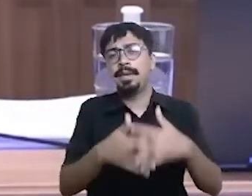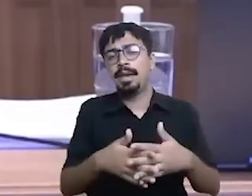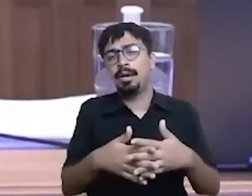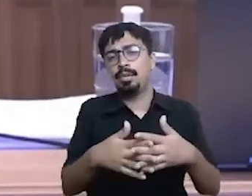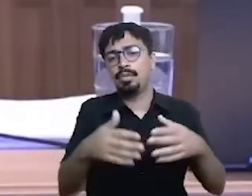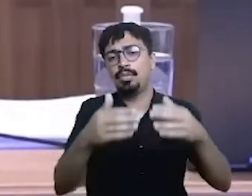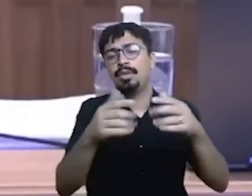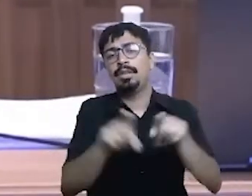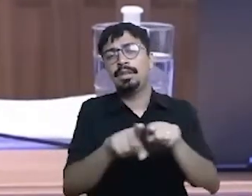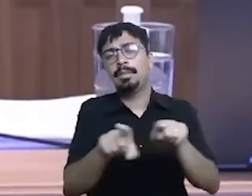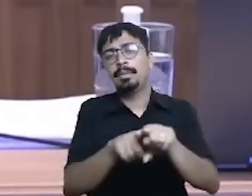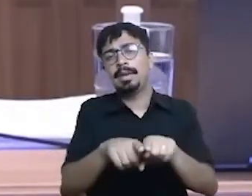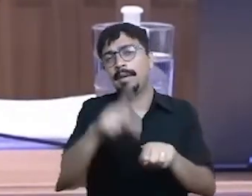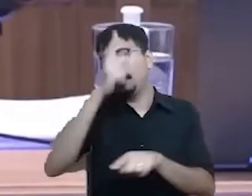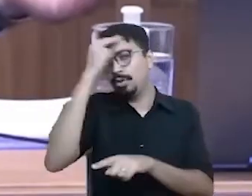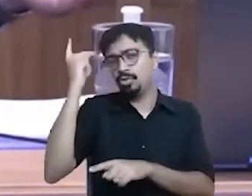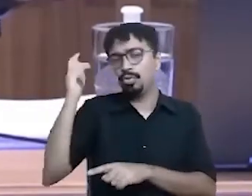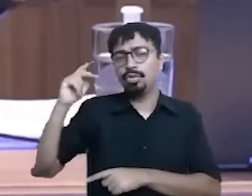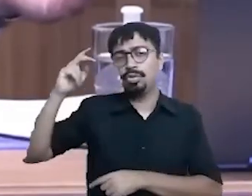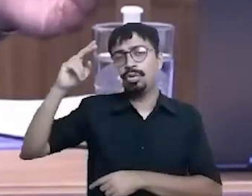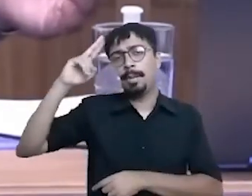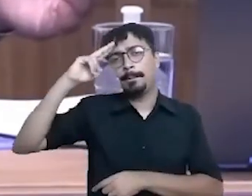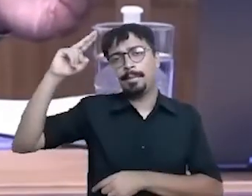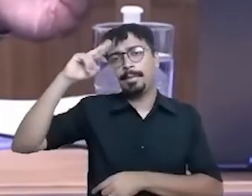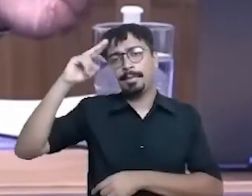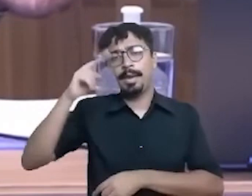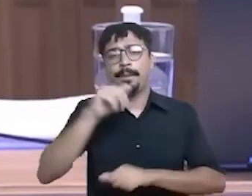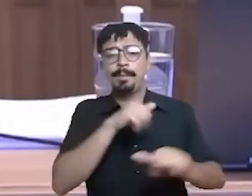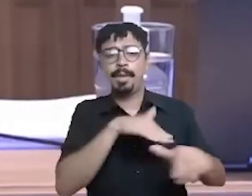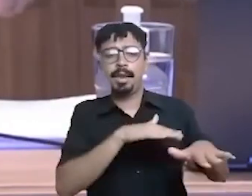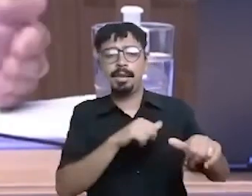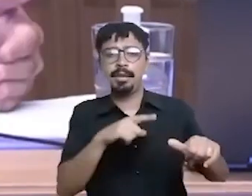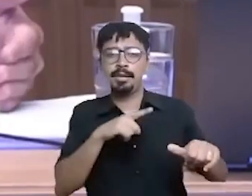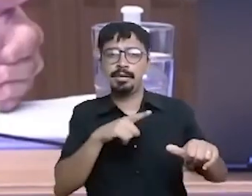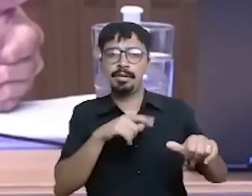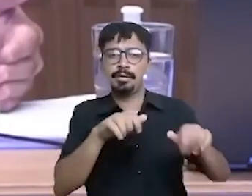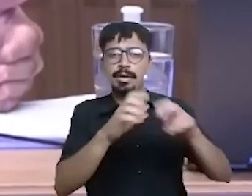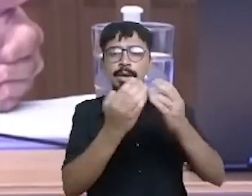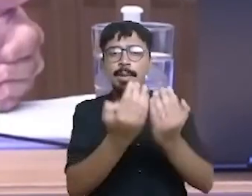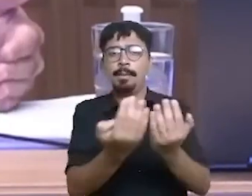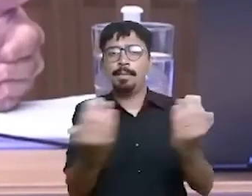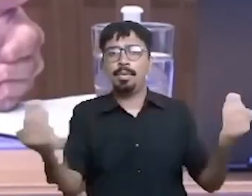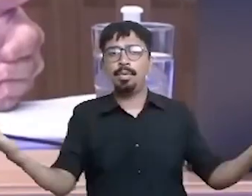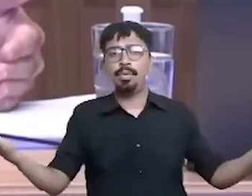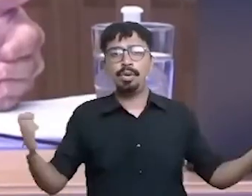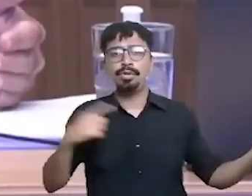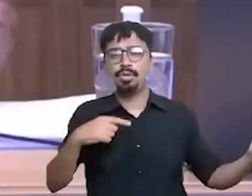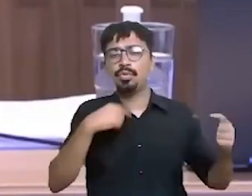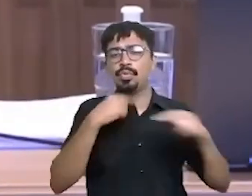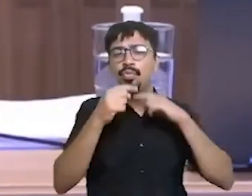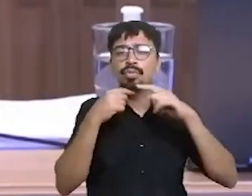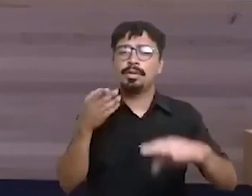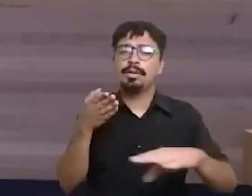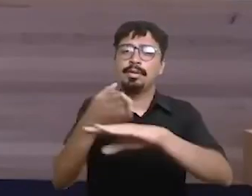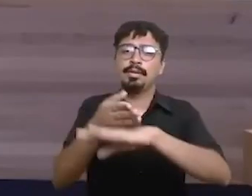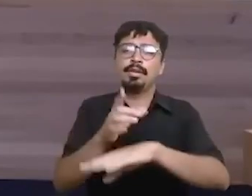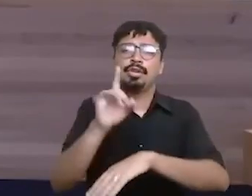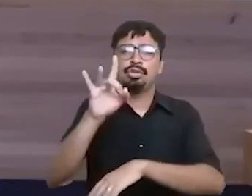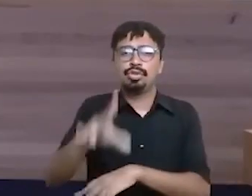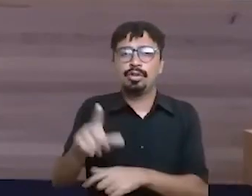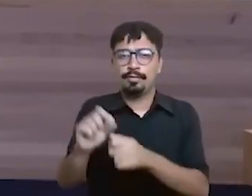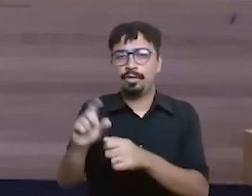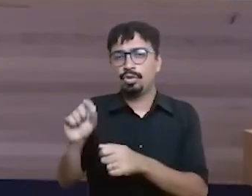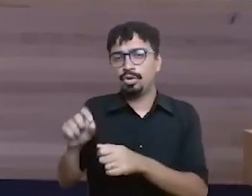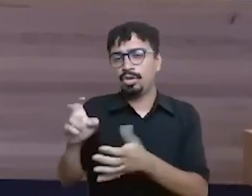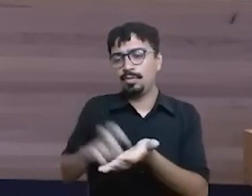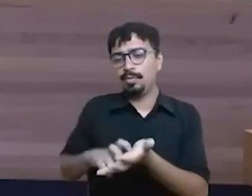a essa reunião mas só foi executada a ordem de prisão na manhã da segunda-feira Só na manhã